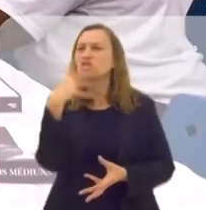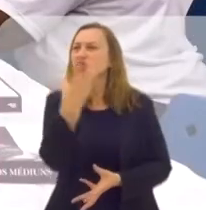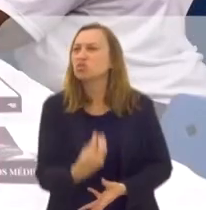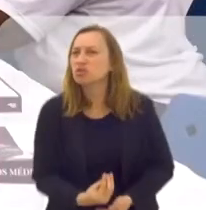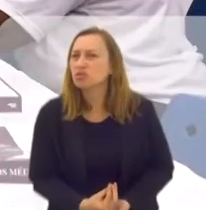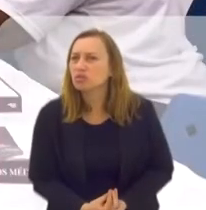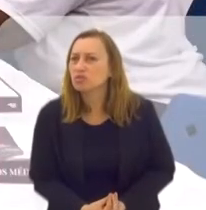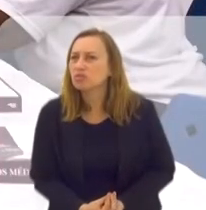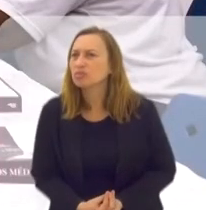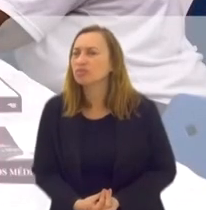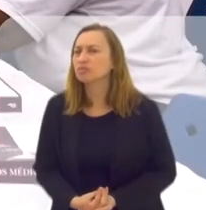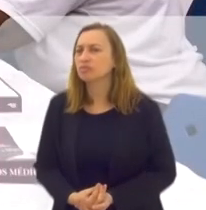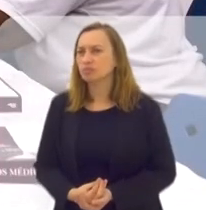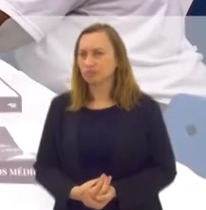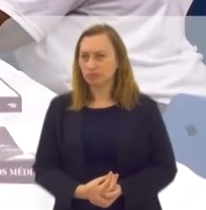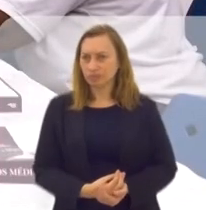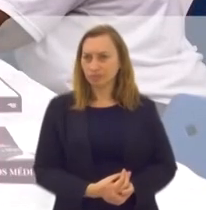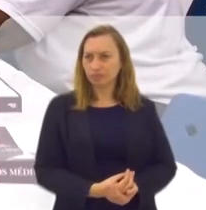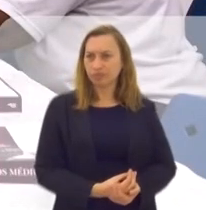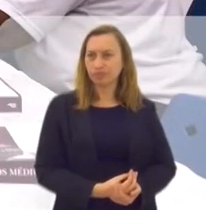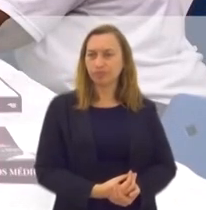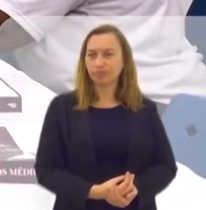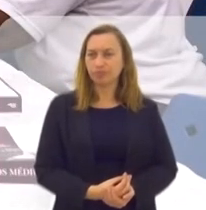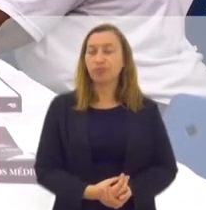são esses espíritos?